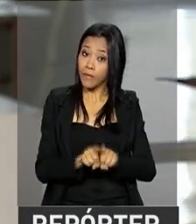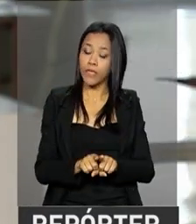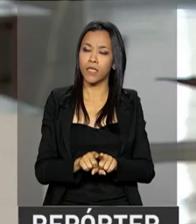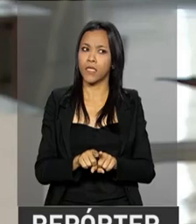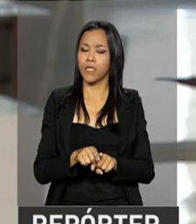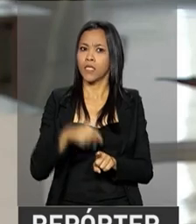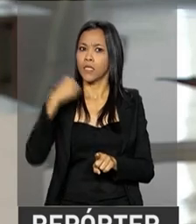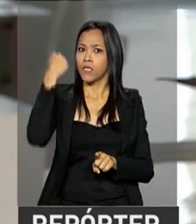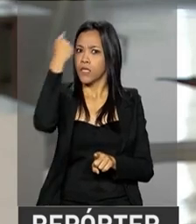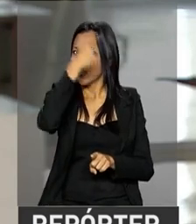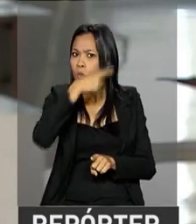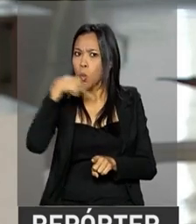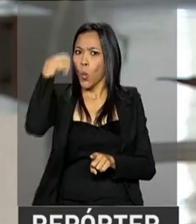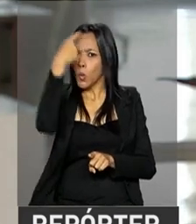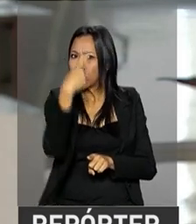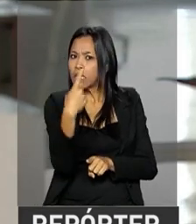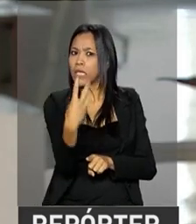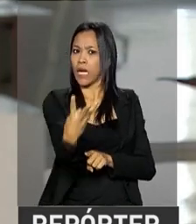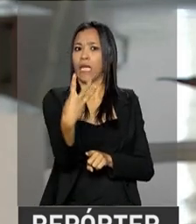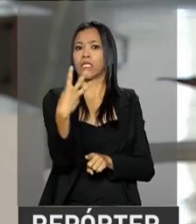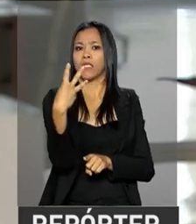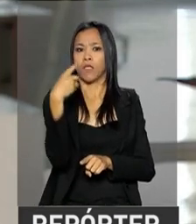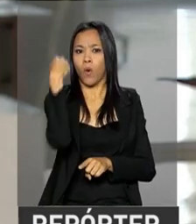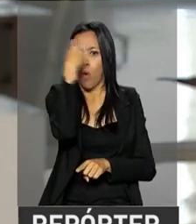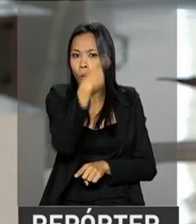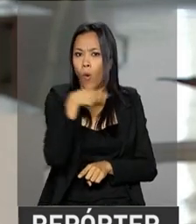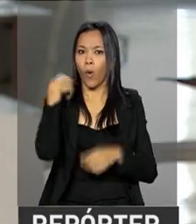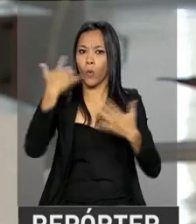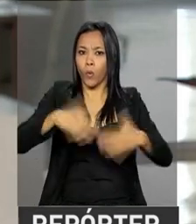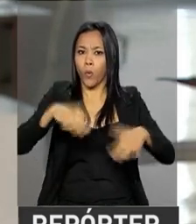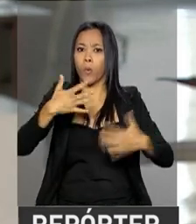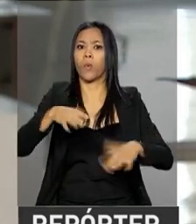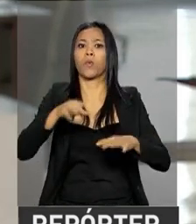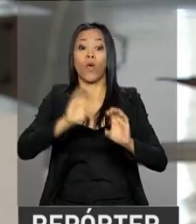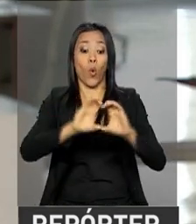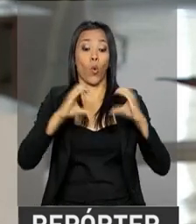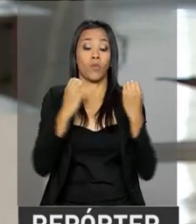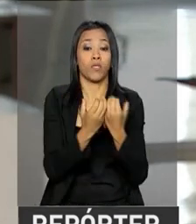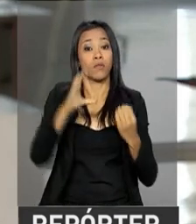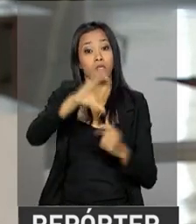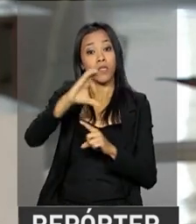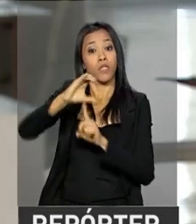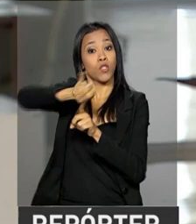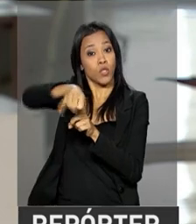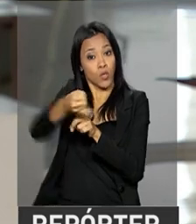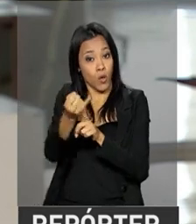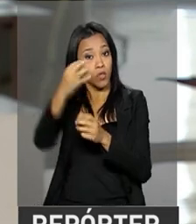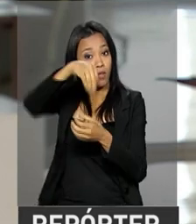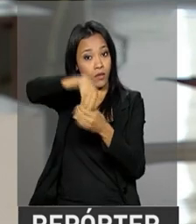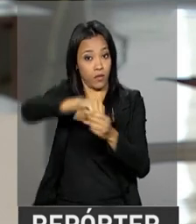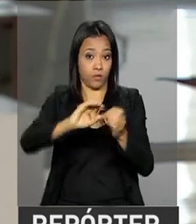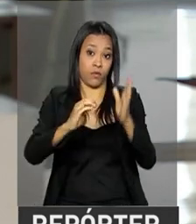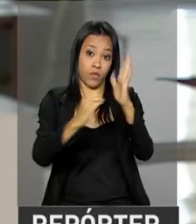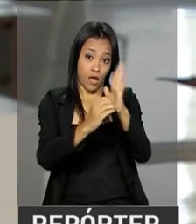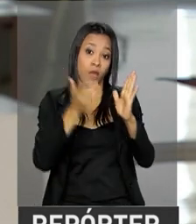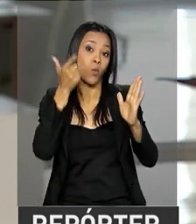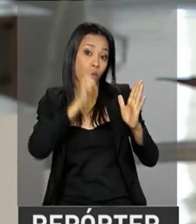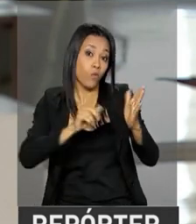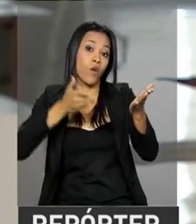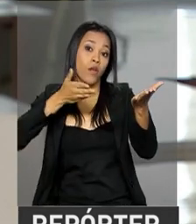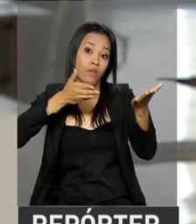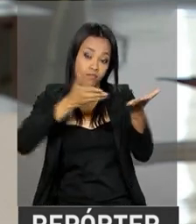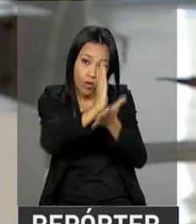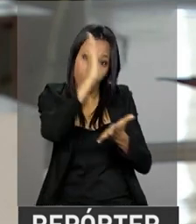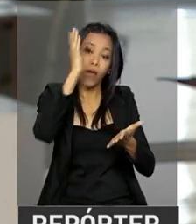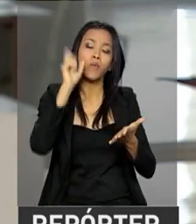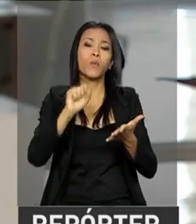de 13 horas, foi aprovado na Comissão de Constituição e Justiça do Senado Federal o projeto de reforma trabalhista enviado